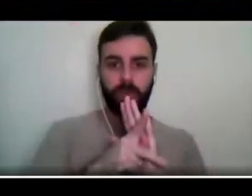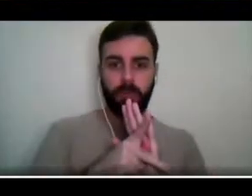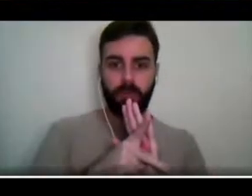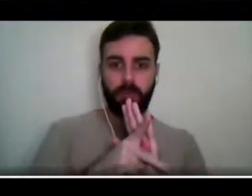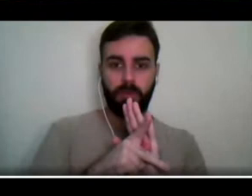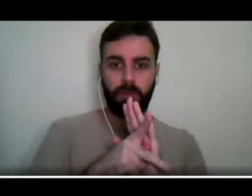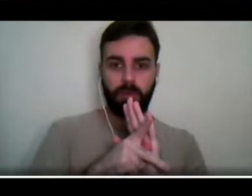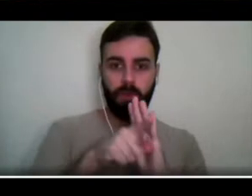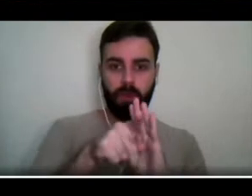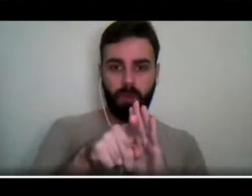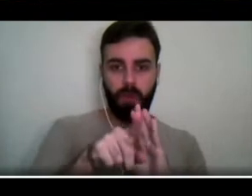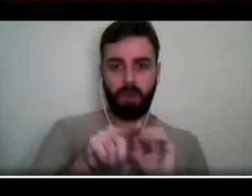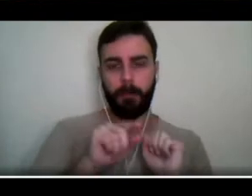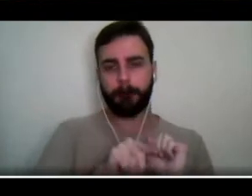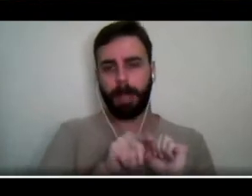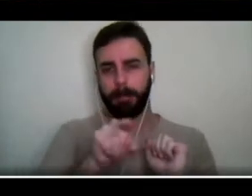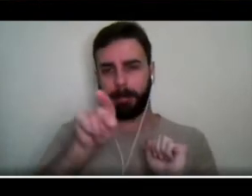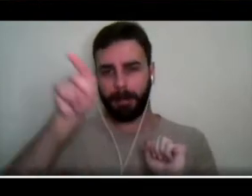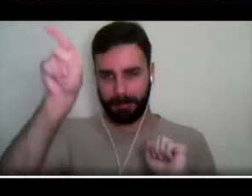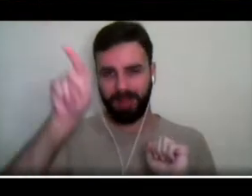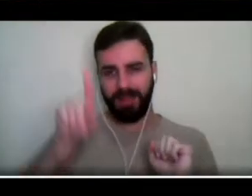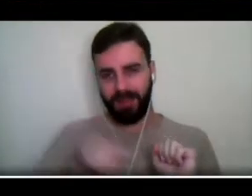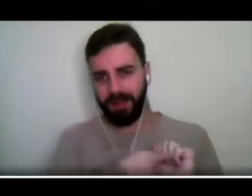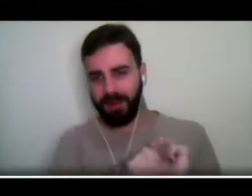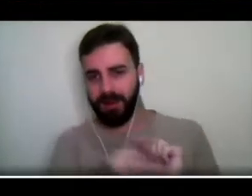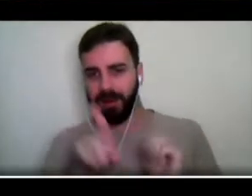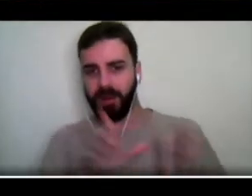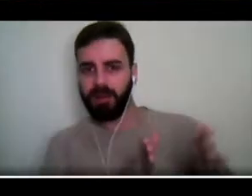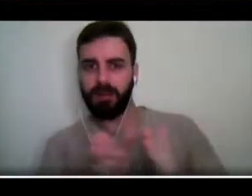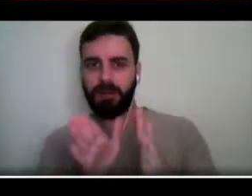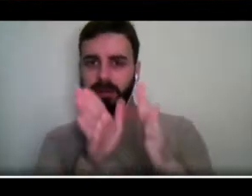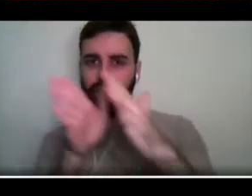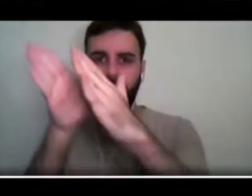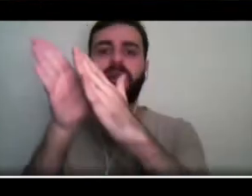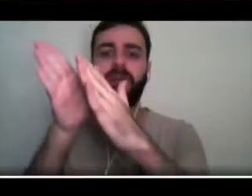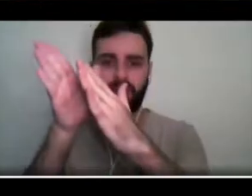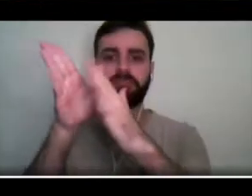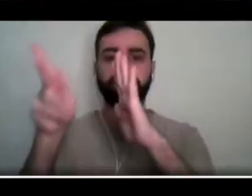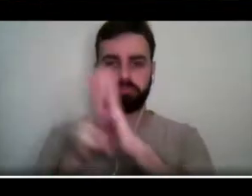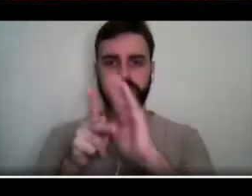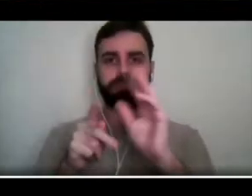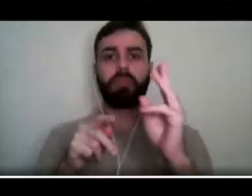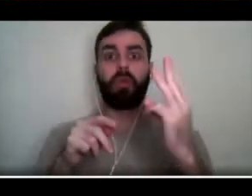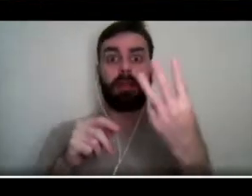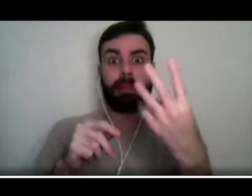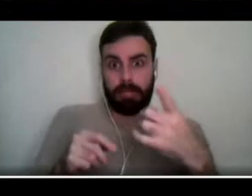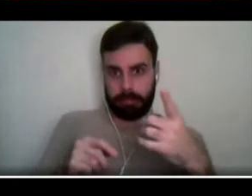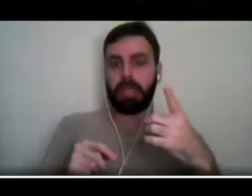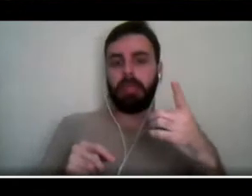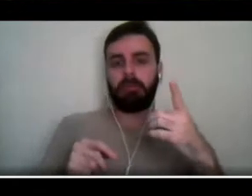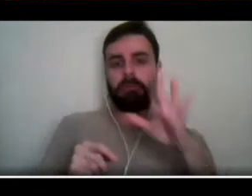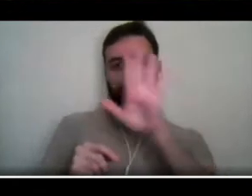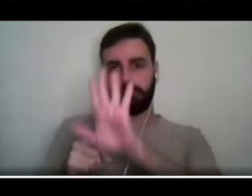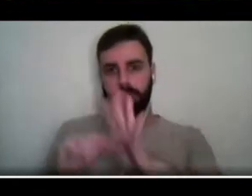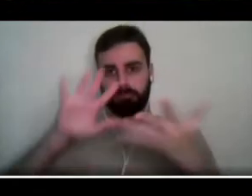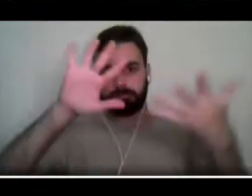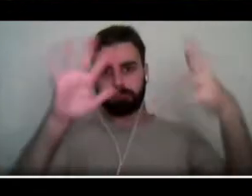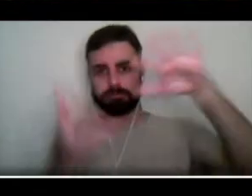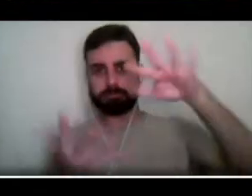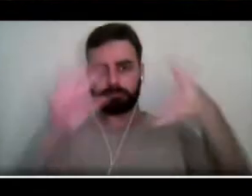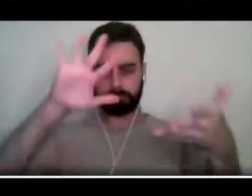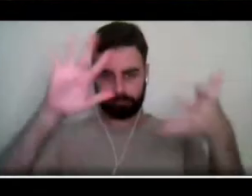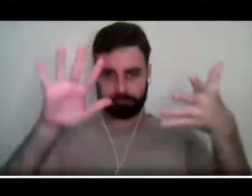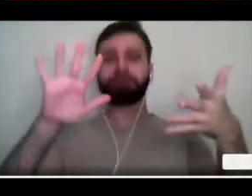fazendo essa trajetória aqui, ó, no espaço tridimensional. O espaço tridimensional está representado